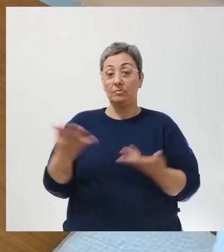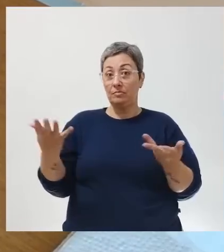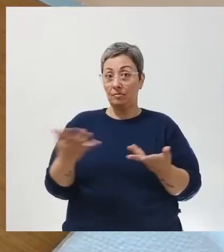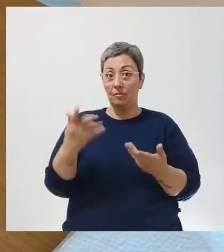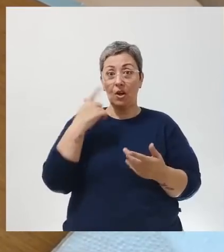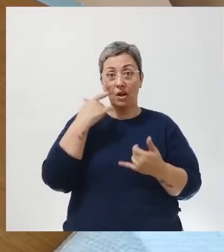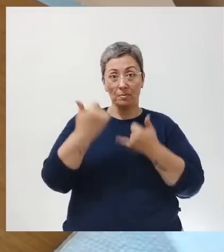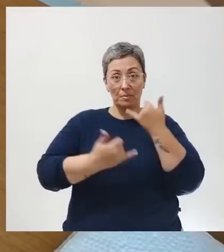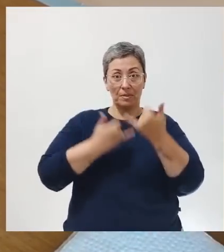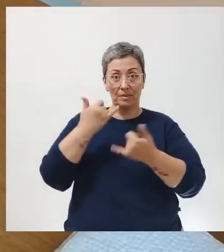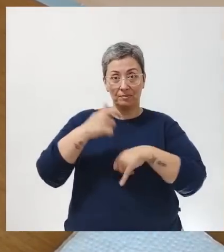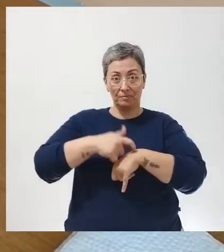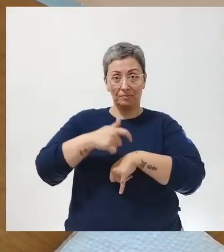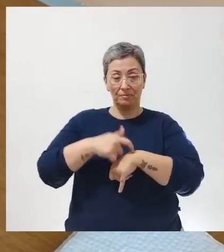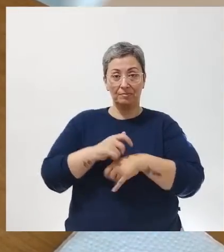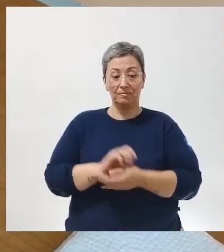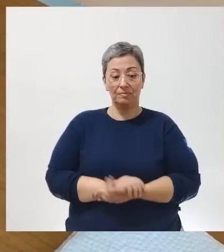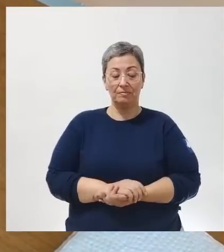Hora de brincar.